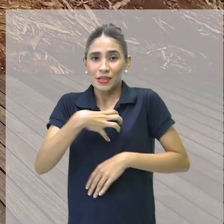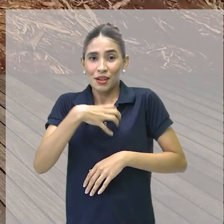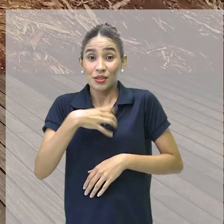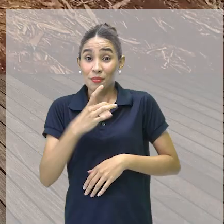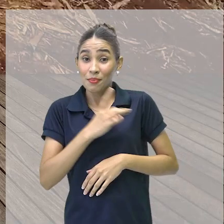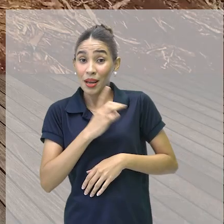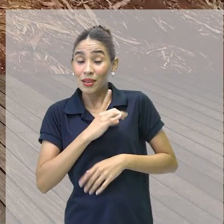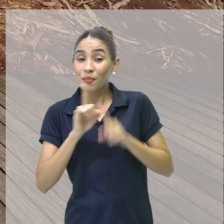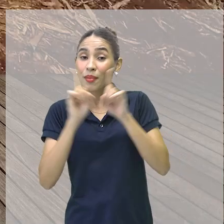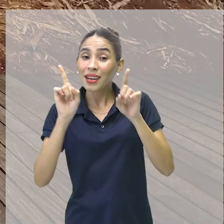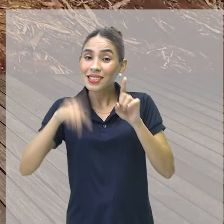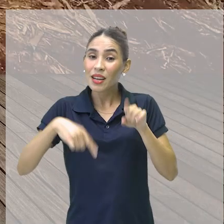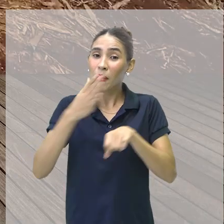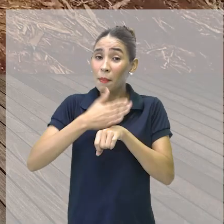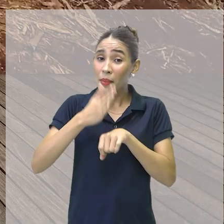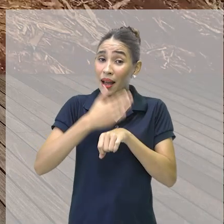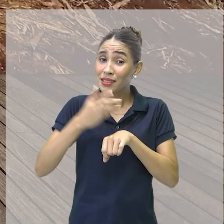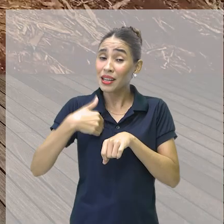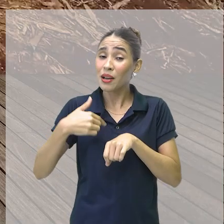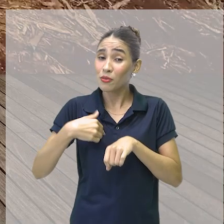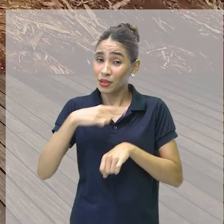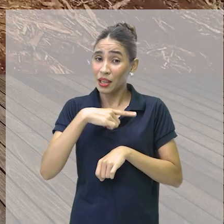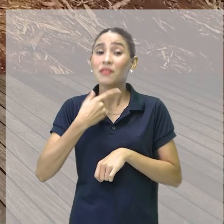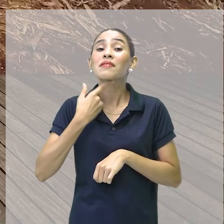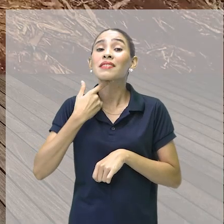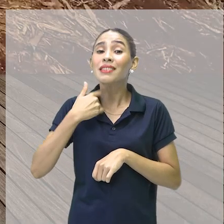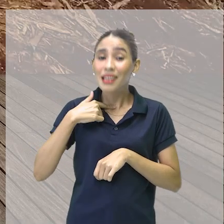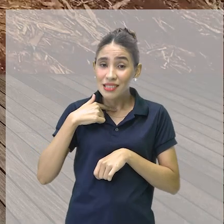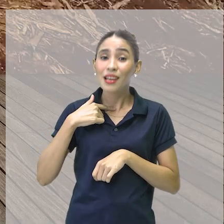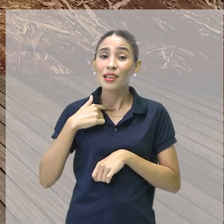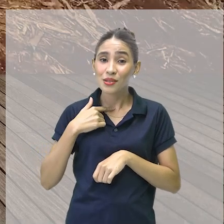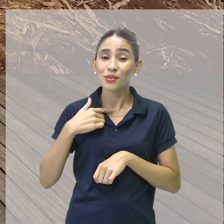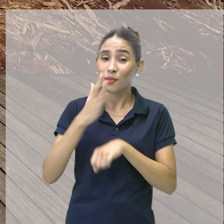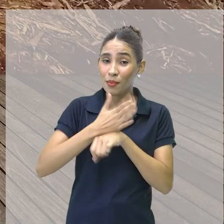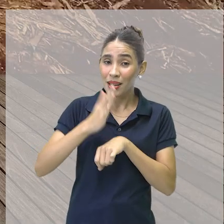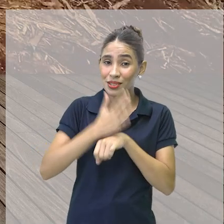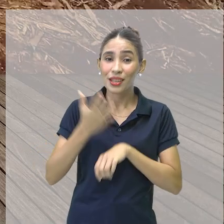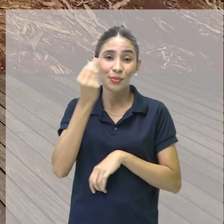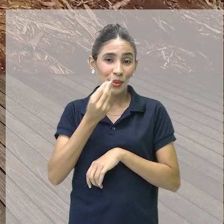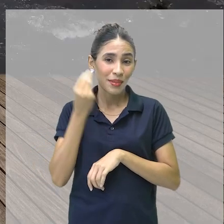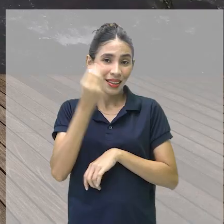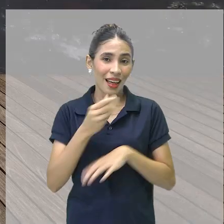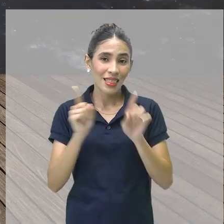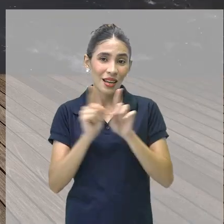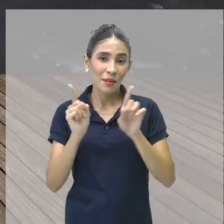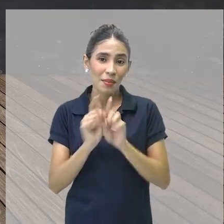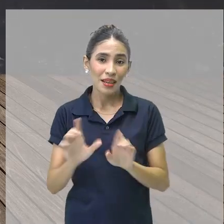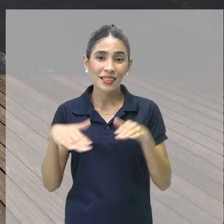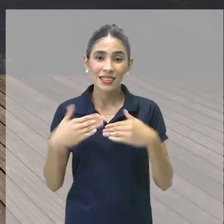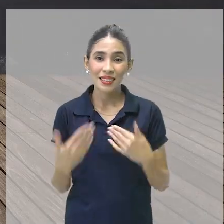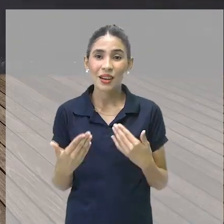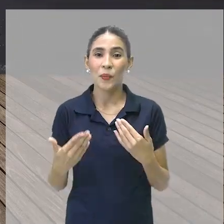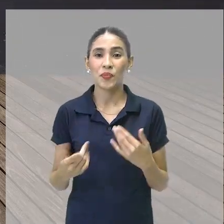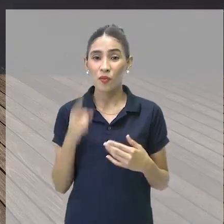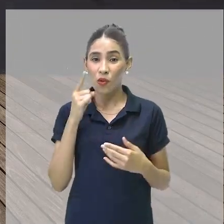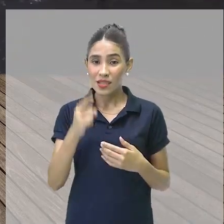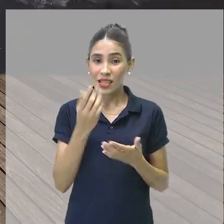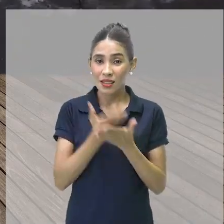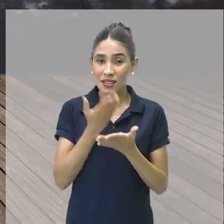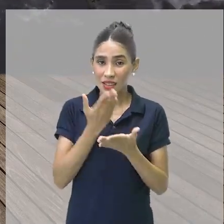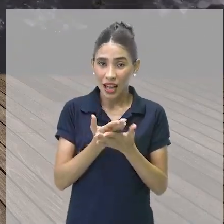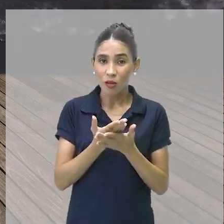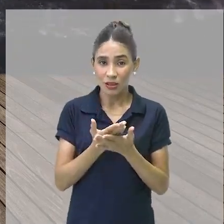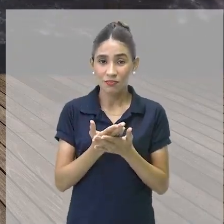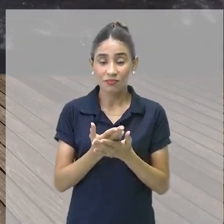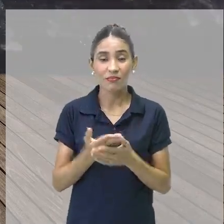uma prática que eu gostaria, uma prática corporal de aventura que eu gostaria de experimentar. E como vocês viram na nossa aula, as práticas